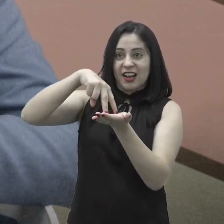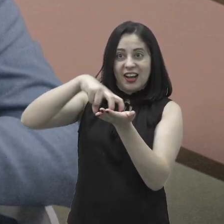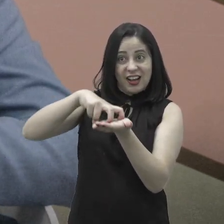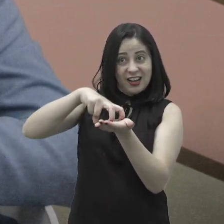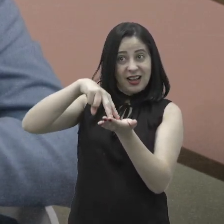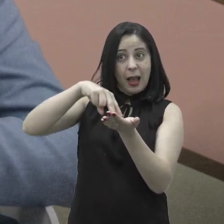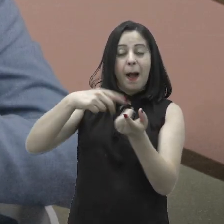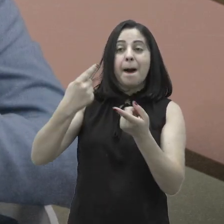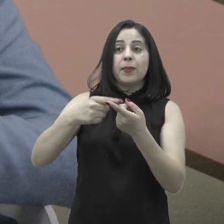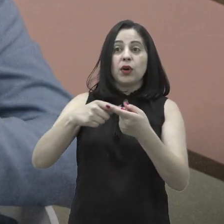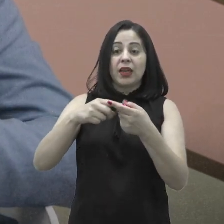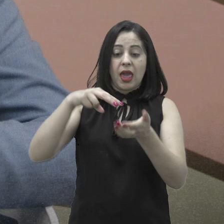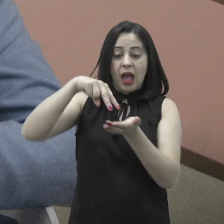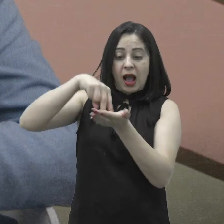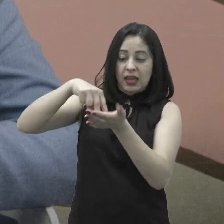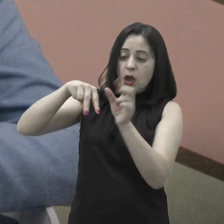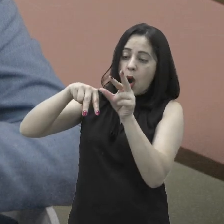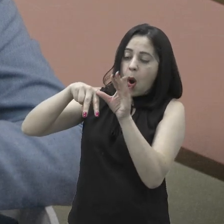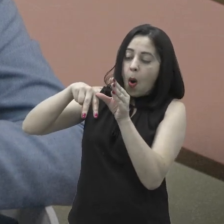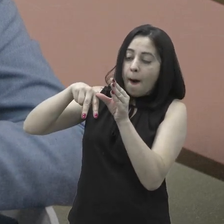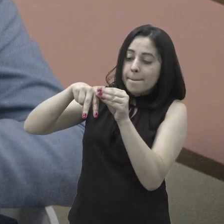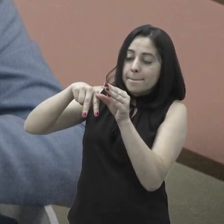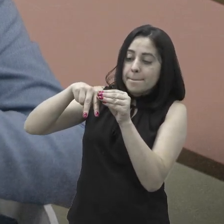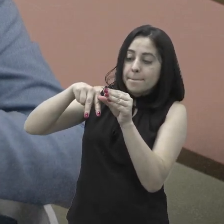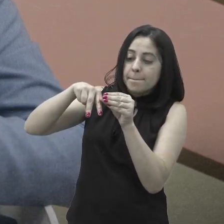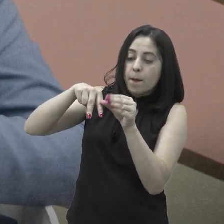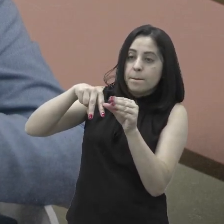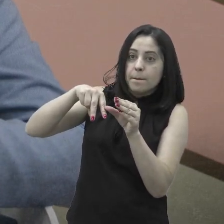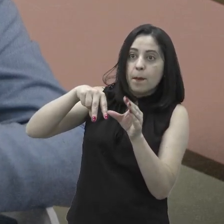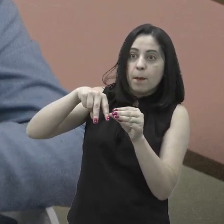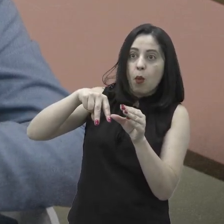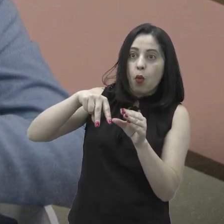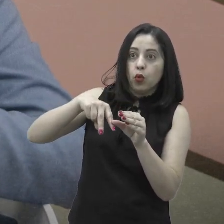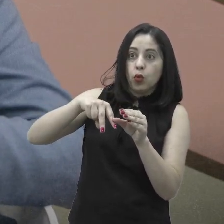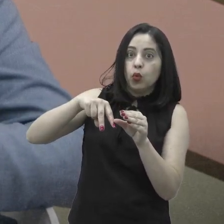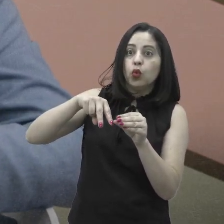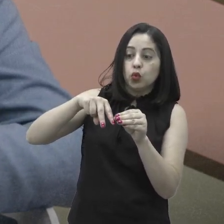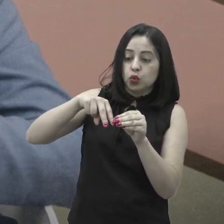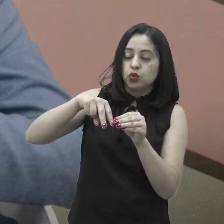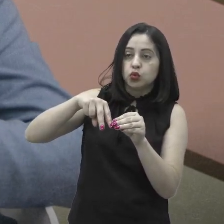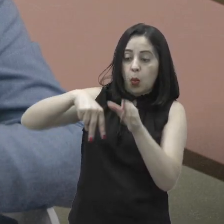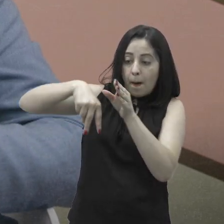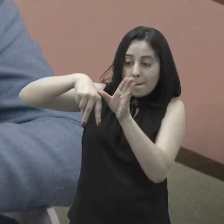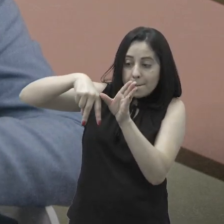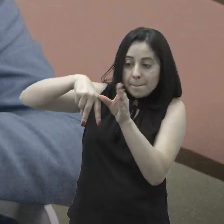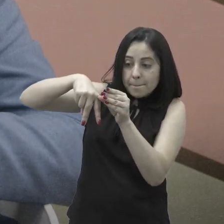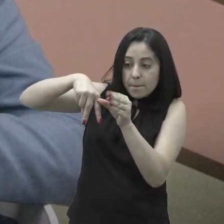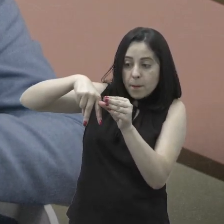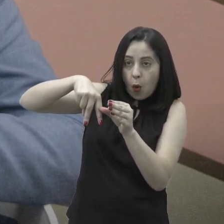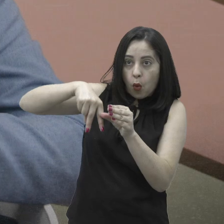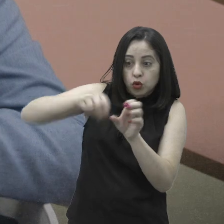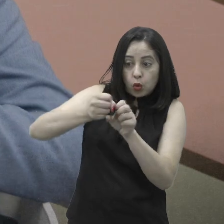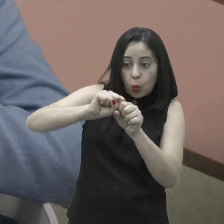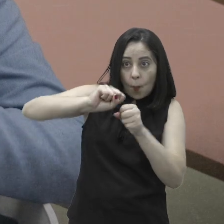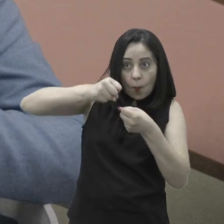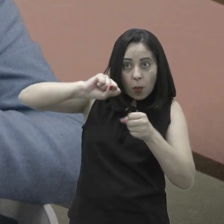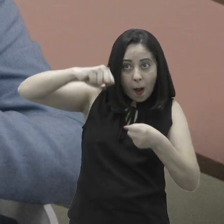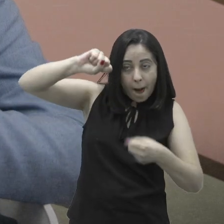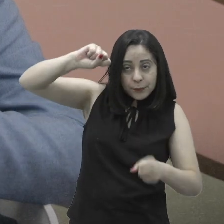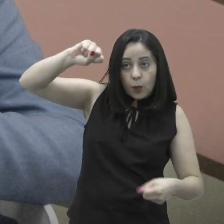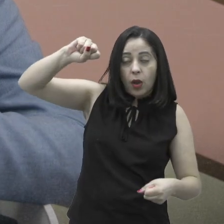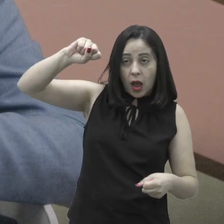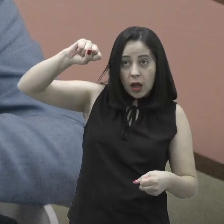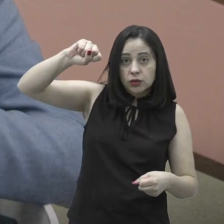os maiores músculos do corpo são nas pernas, os grupamentos maiores do corpo são nas pernas, então as coxas, as panturrilhas, e como eles são os maiores